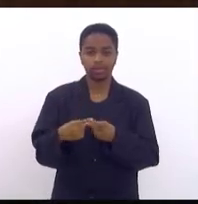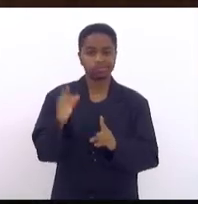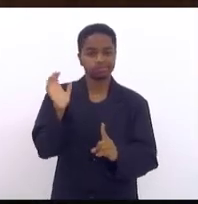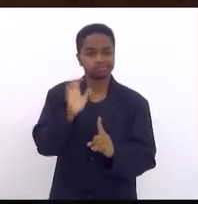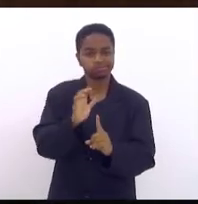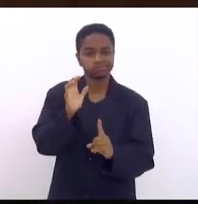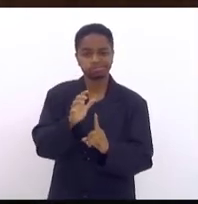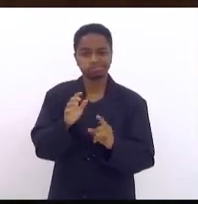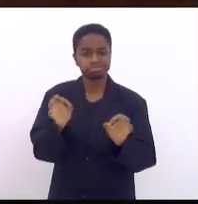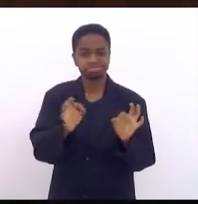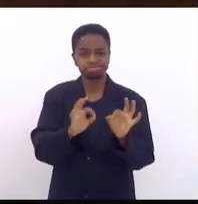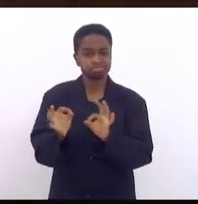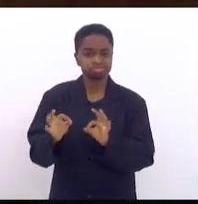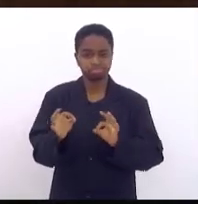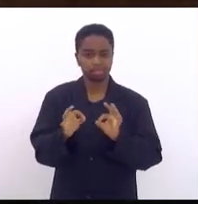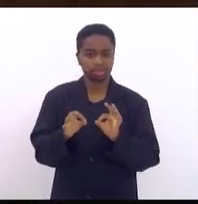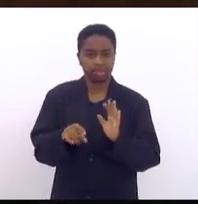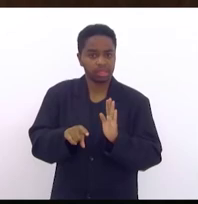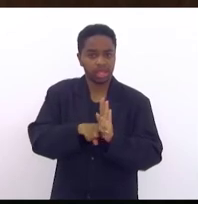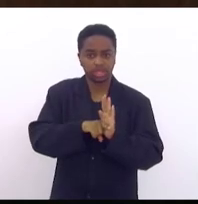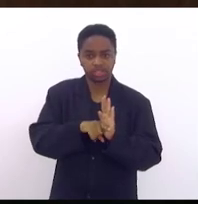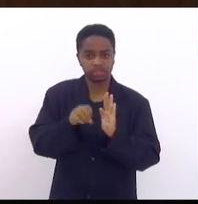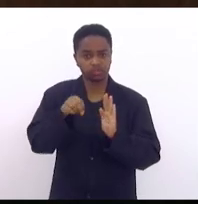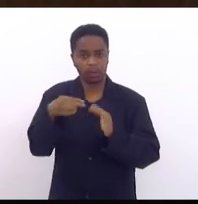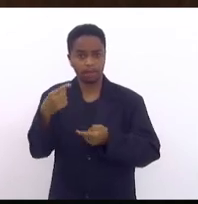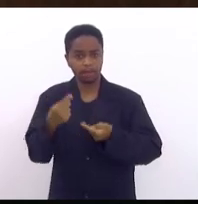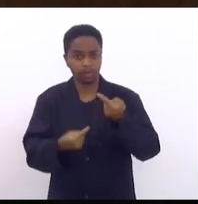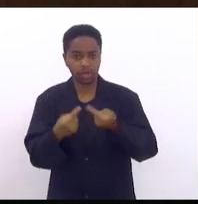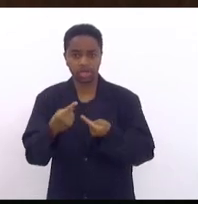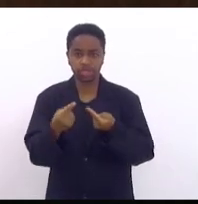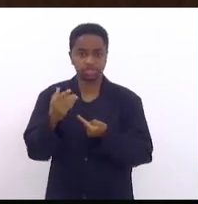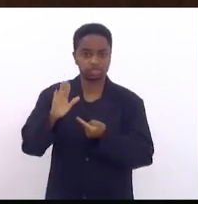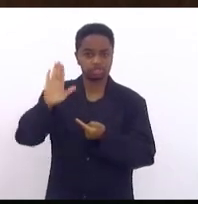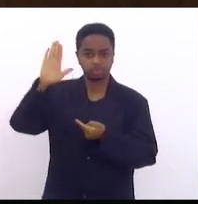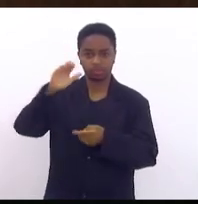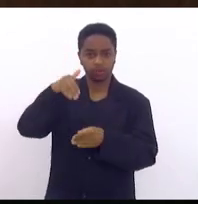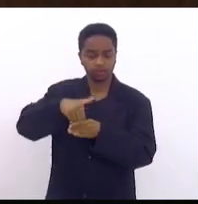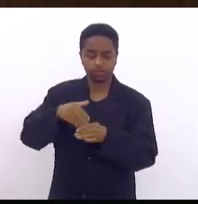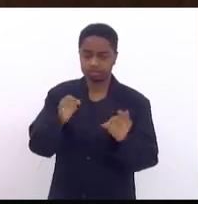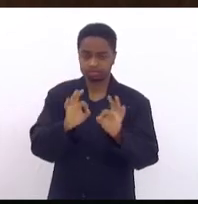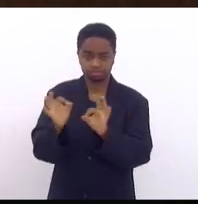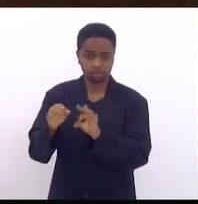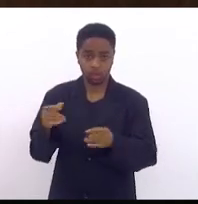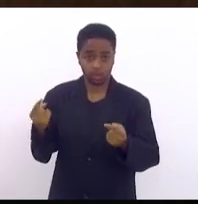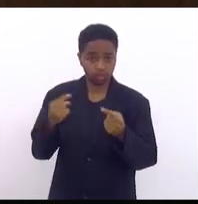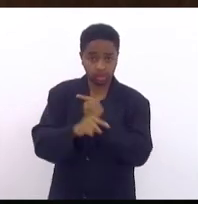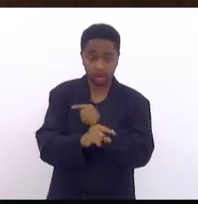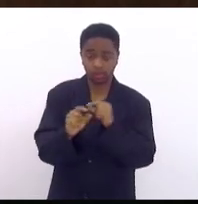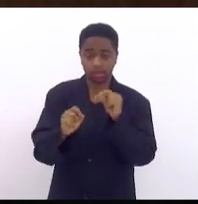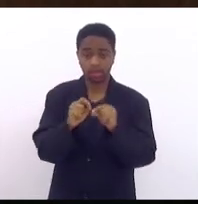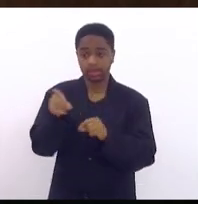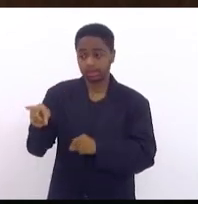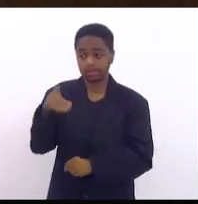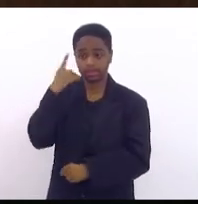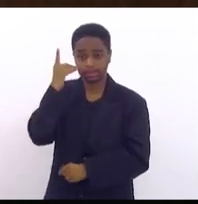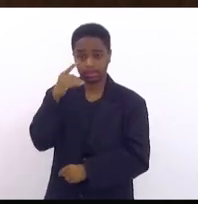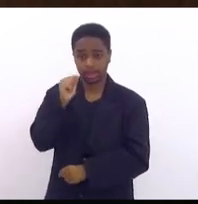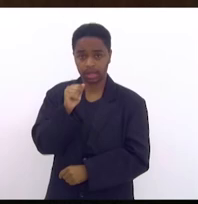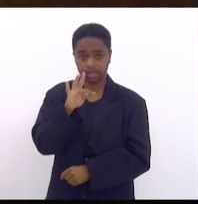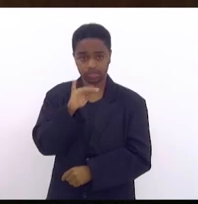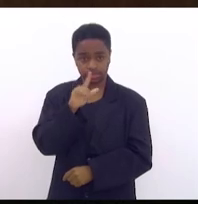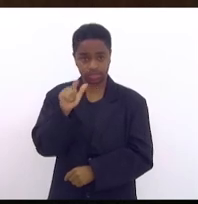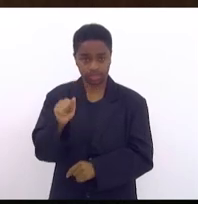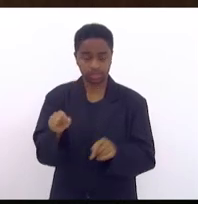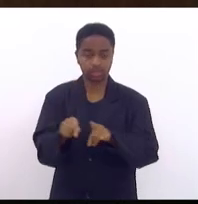pressão negativa, política, eleitoreira, muito pelo contrário. O deputado estadual Átila Nunes, assim como